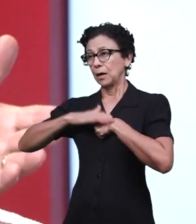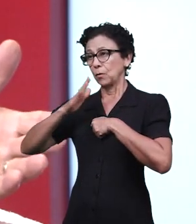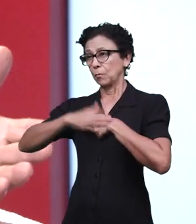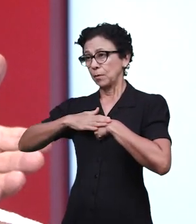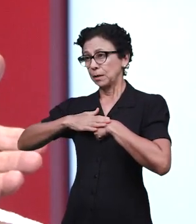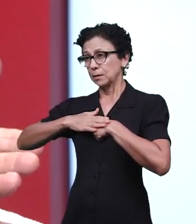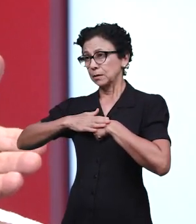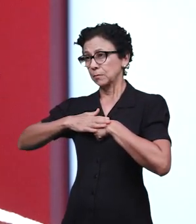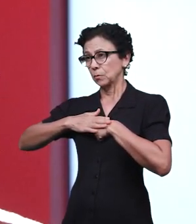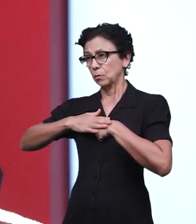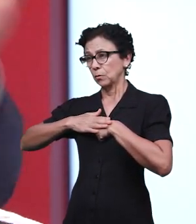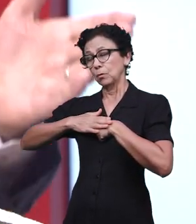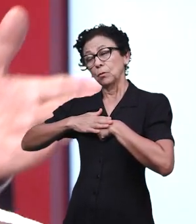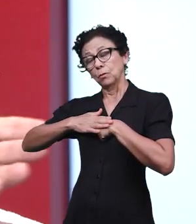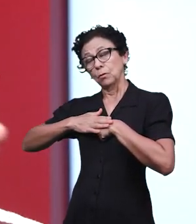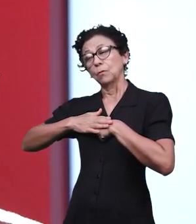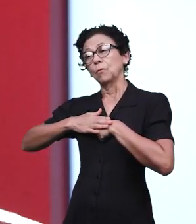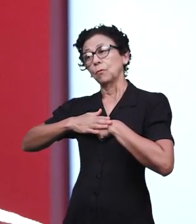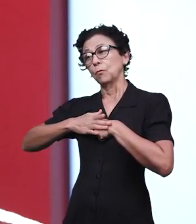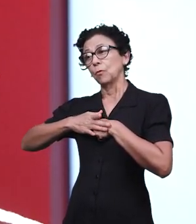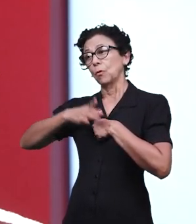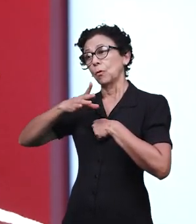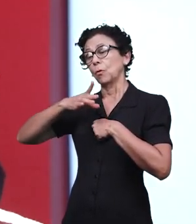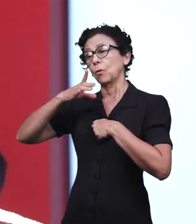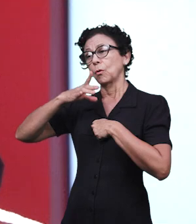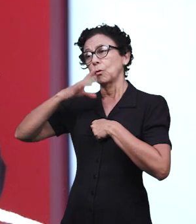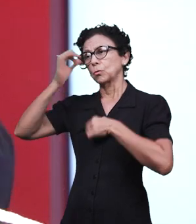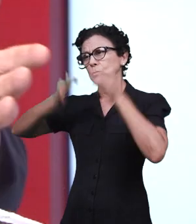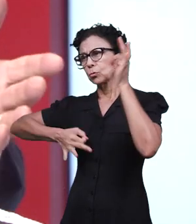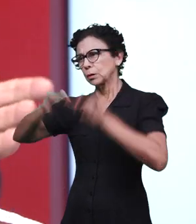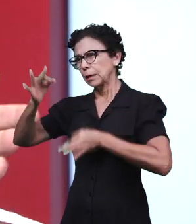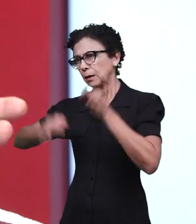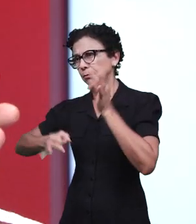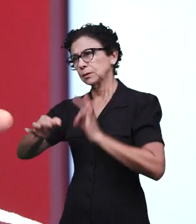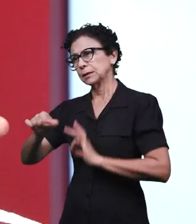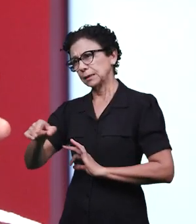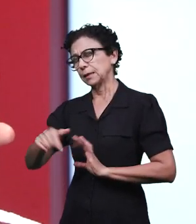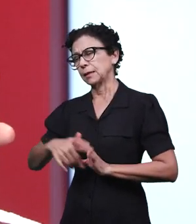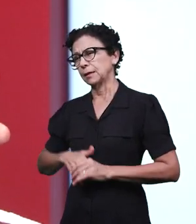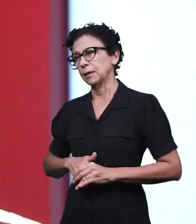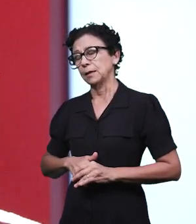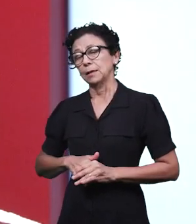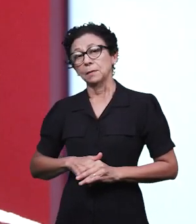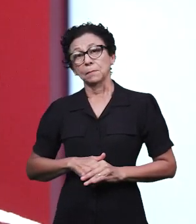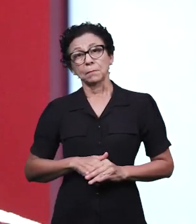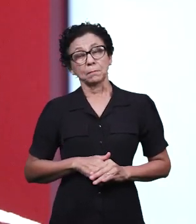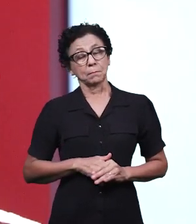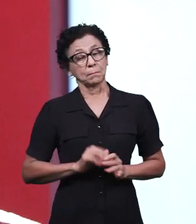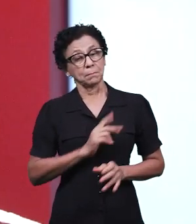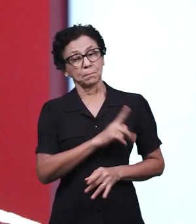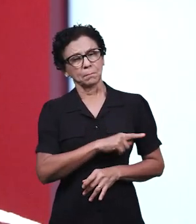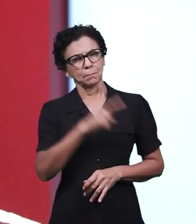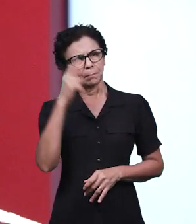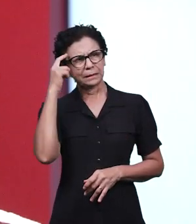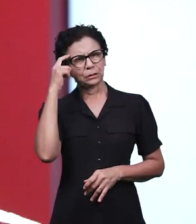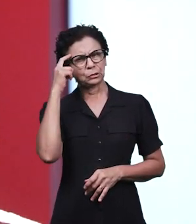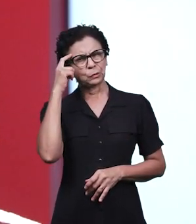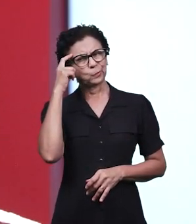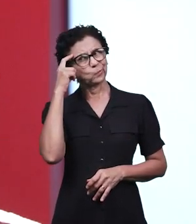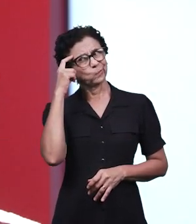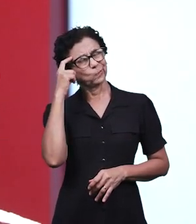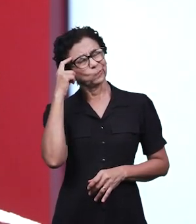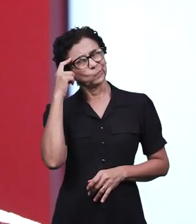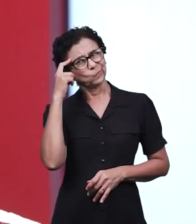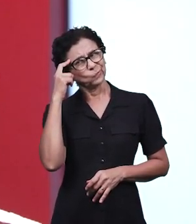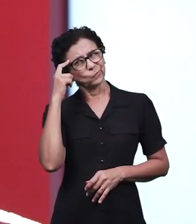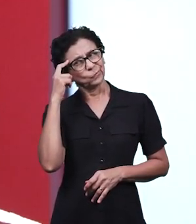morte dele, se ele uma cilada no meio do caminho, que já outras vezes já tentaram fazer isso. Paulo apelou para